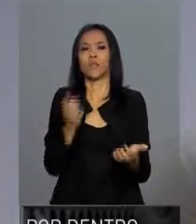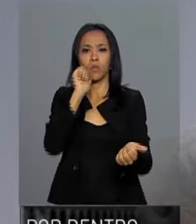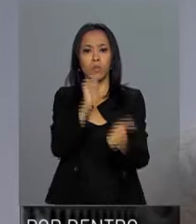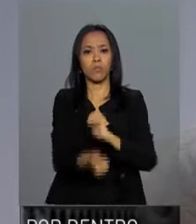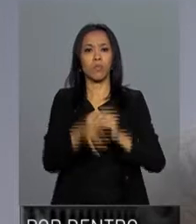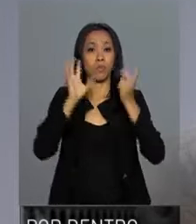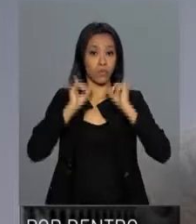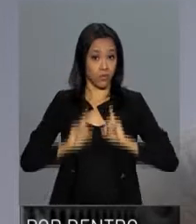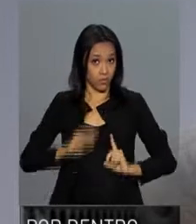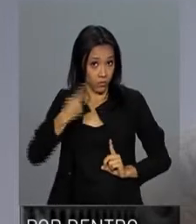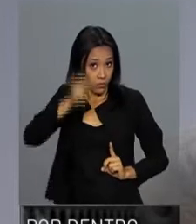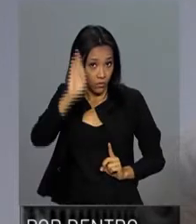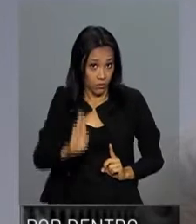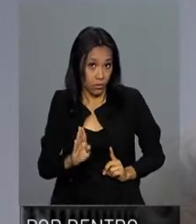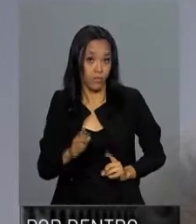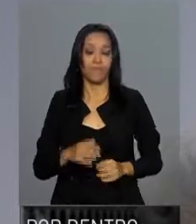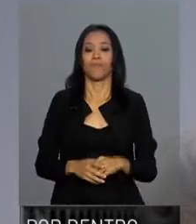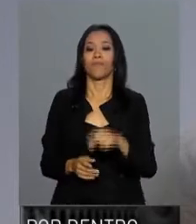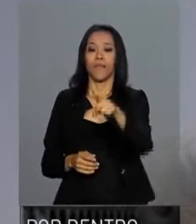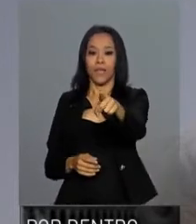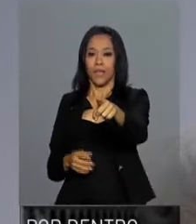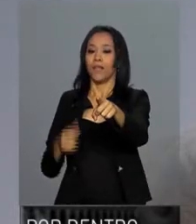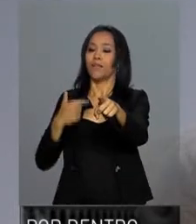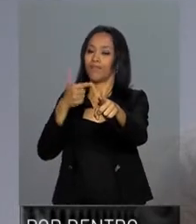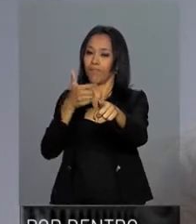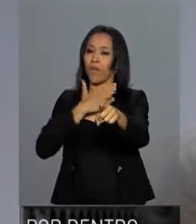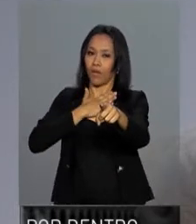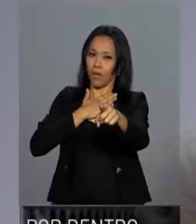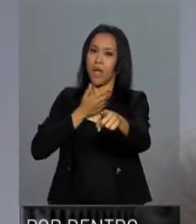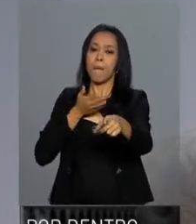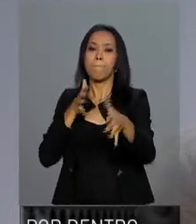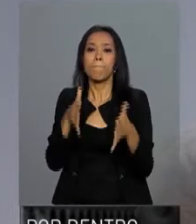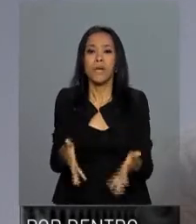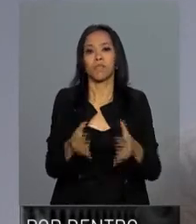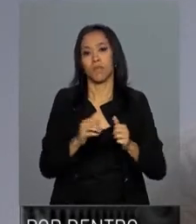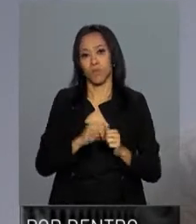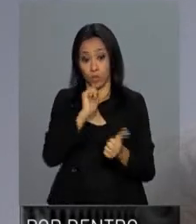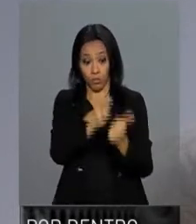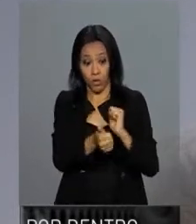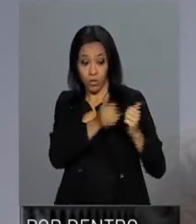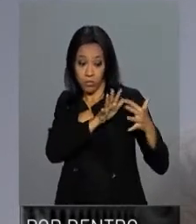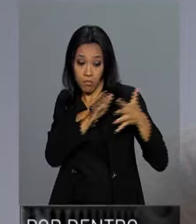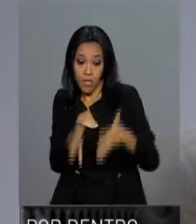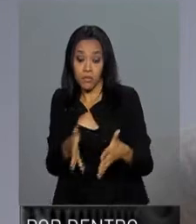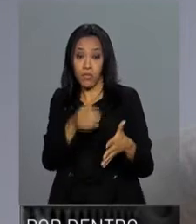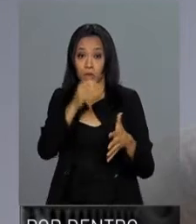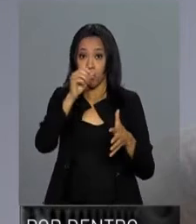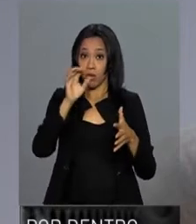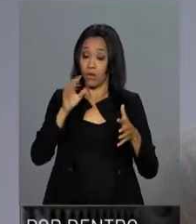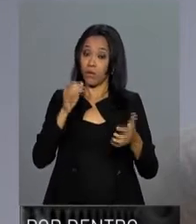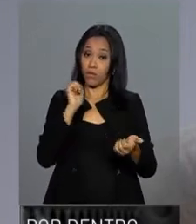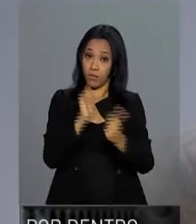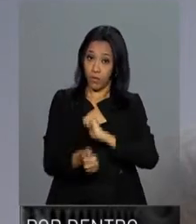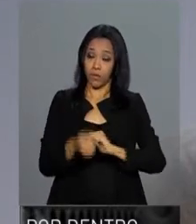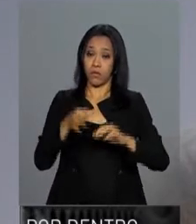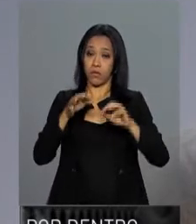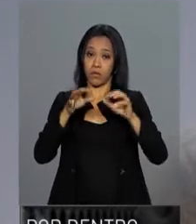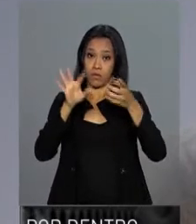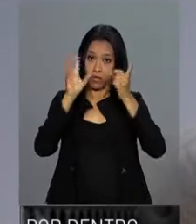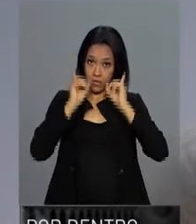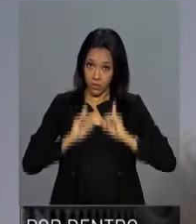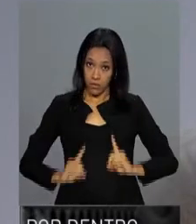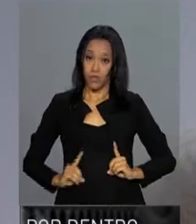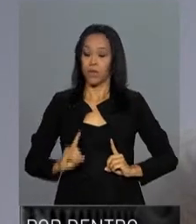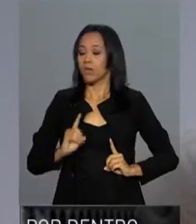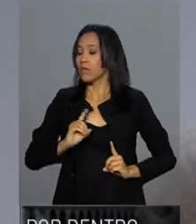eu tenho como origem o esporte de participação eu acho que o esporte paraolímpico no brasil tem 2 r